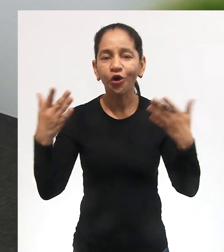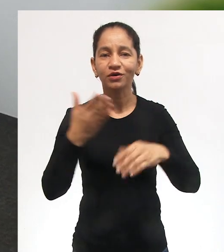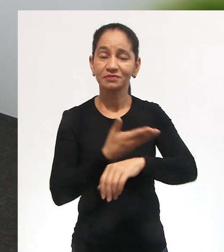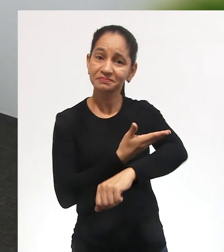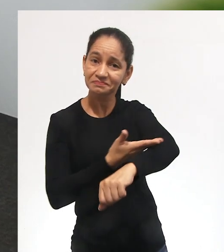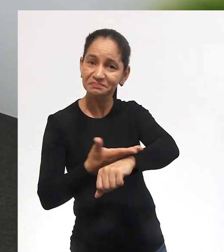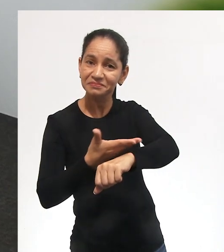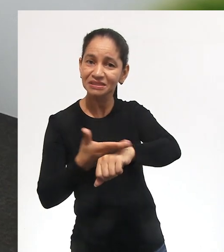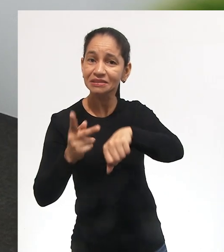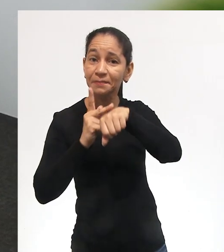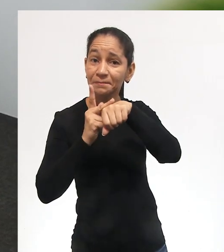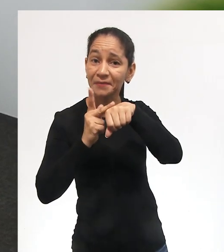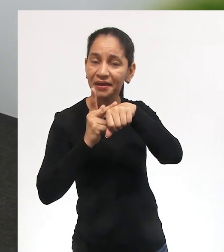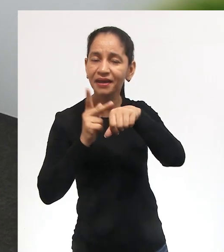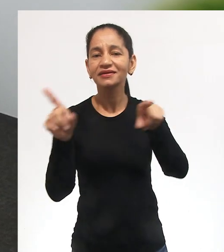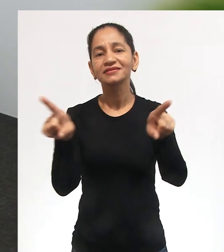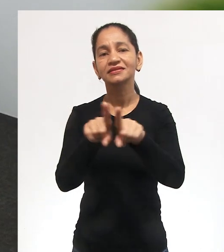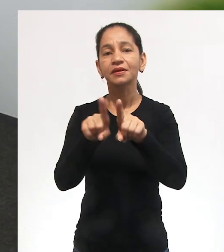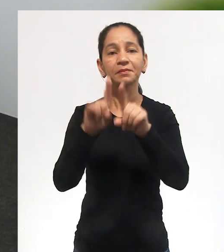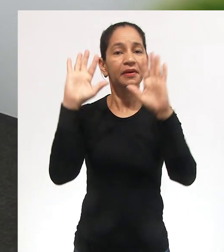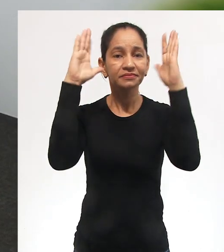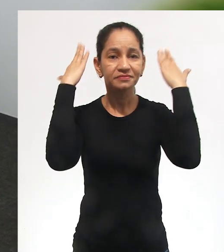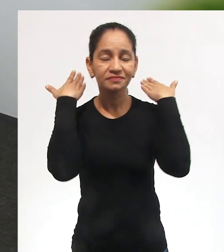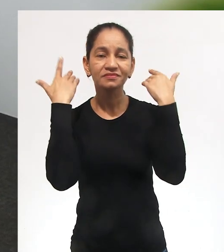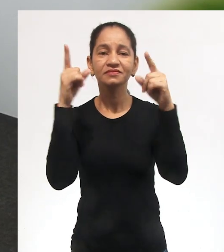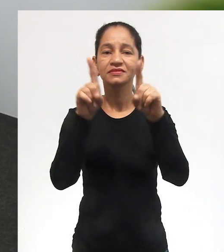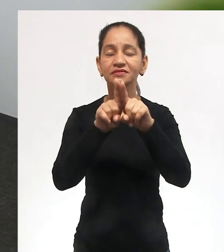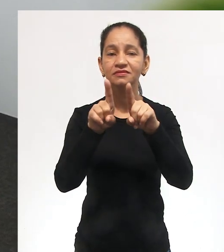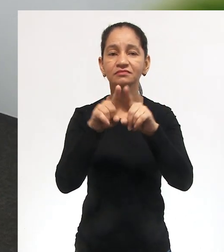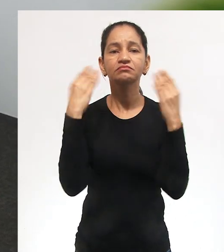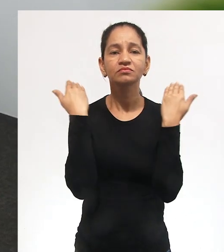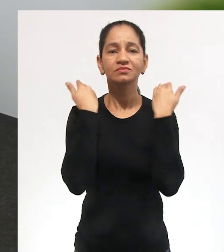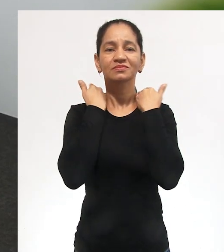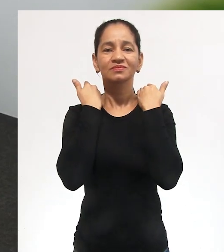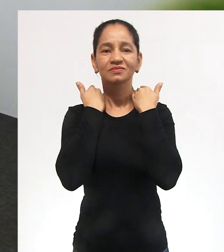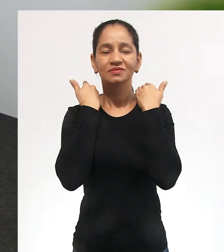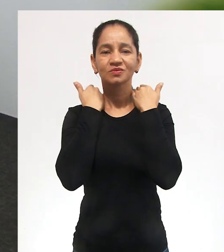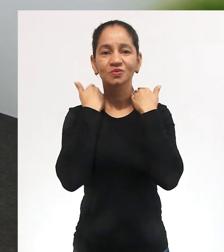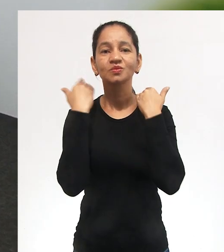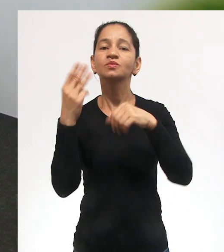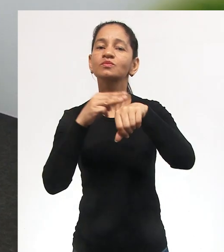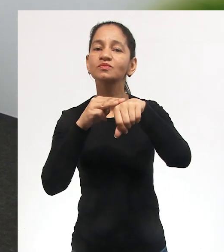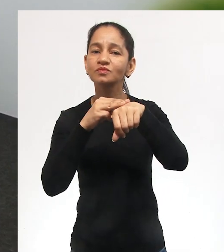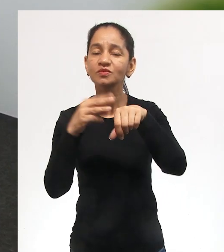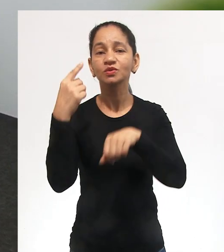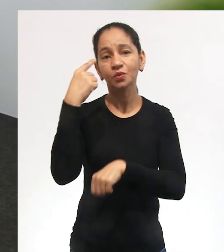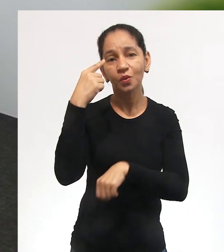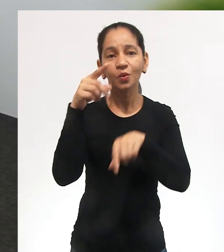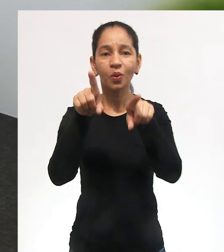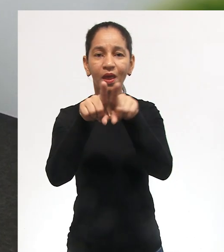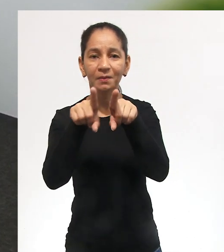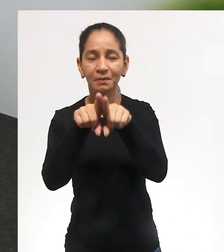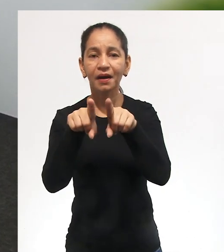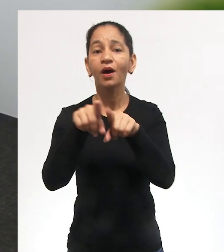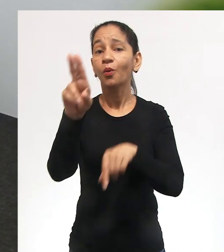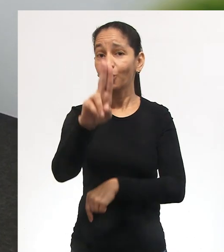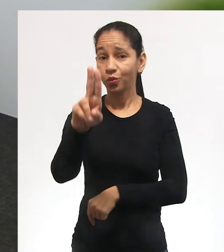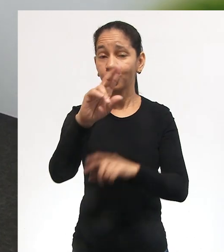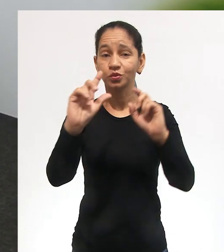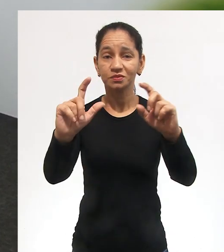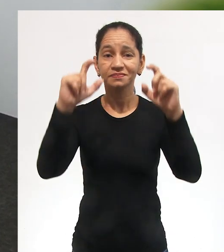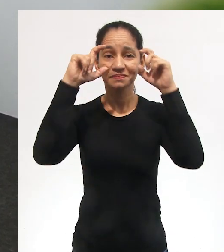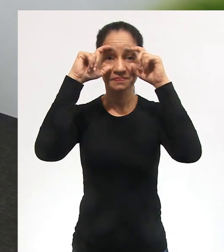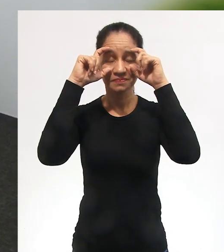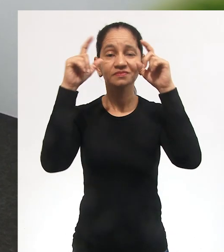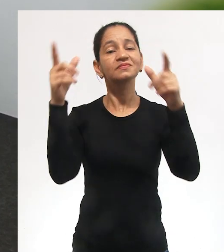branca, com cabelos castanho escuro na altura dos ombros, olhos castanho escuros, uso óculos de